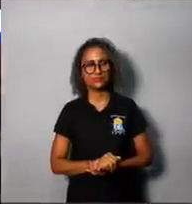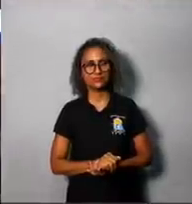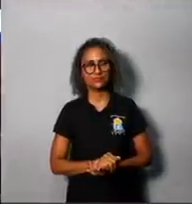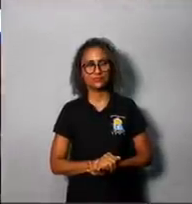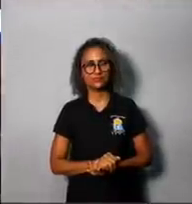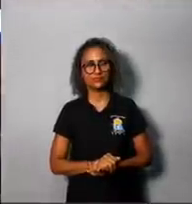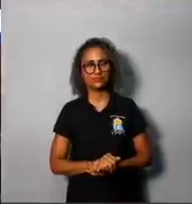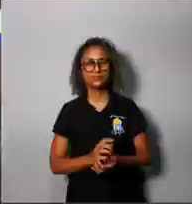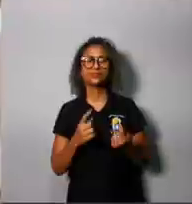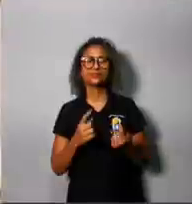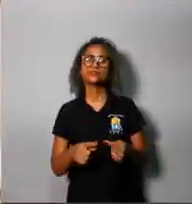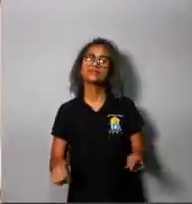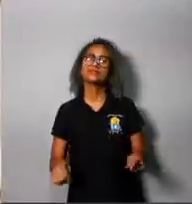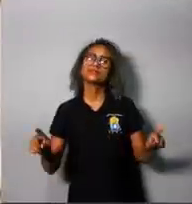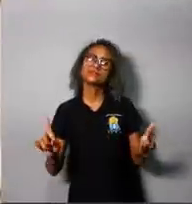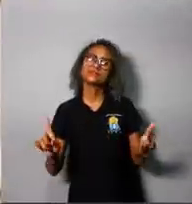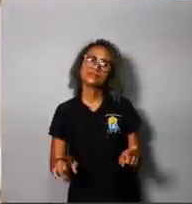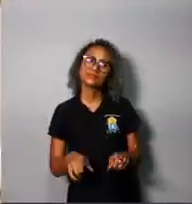Aqui